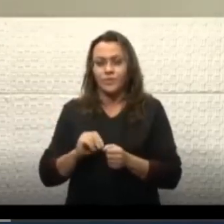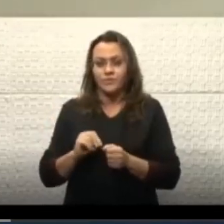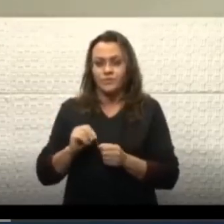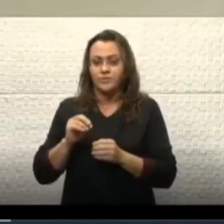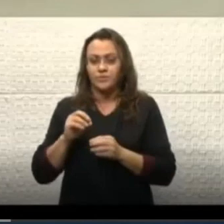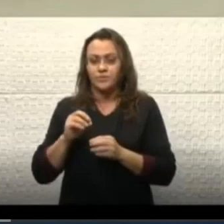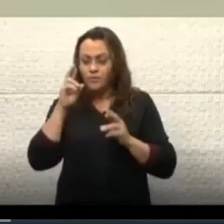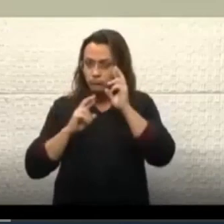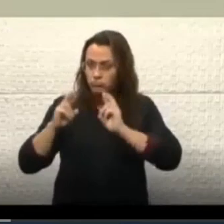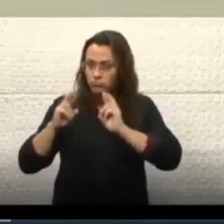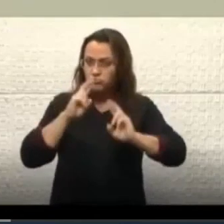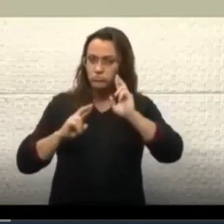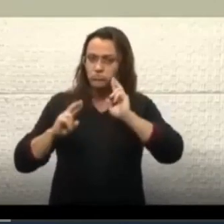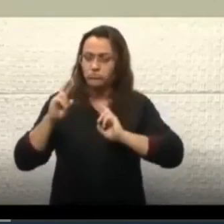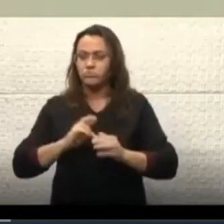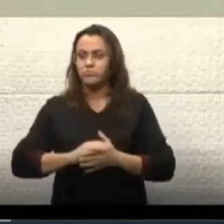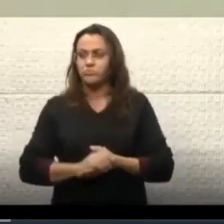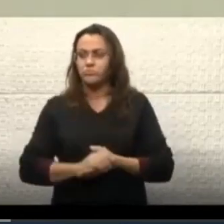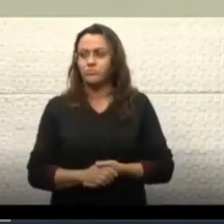fazer essa verificação.